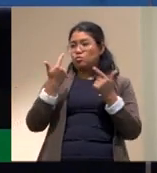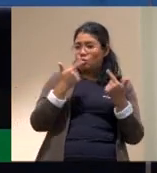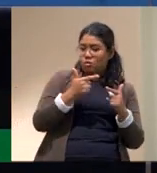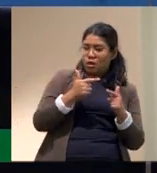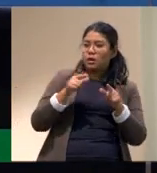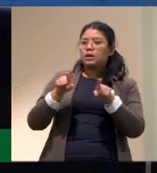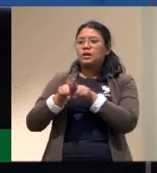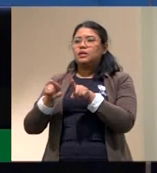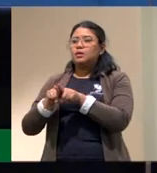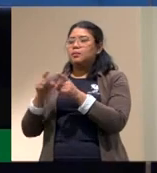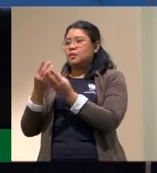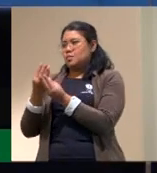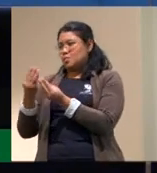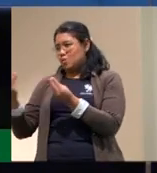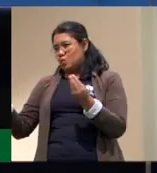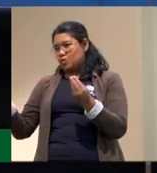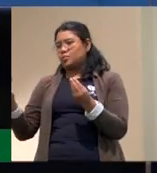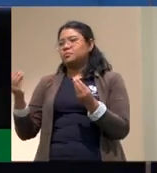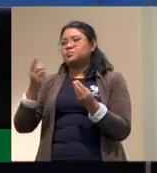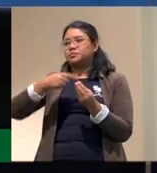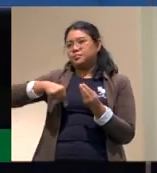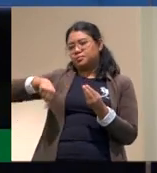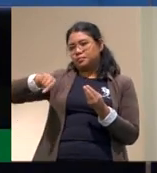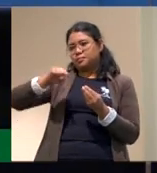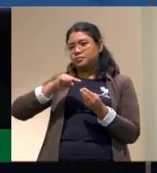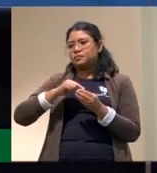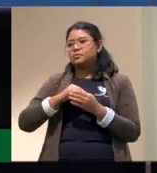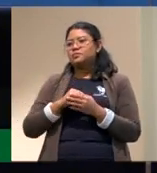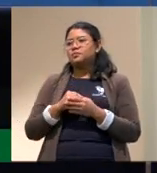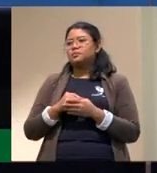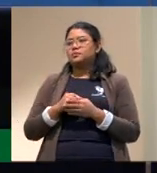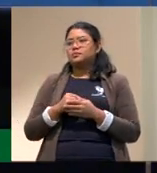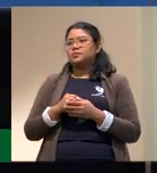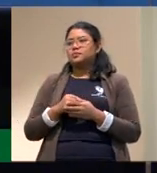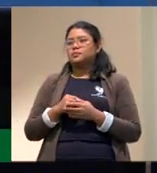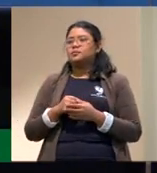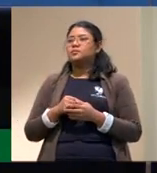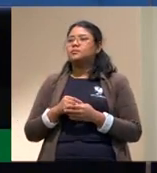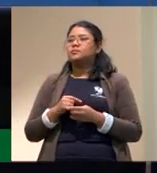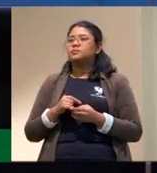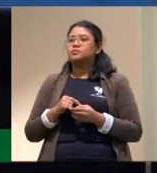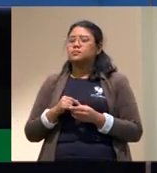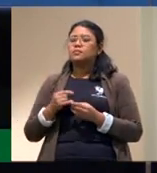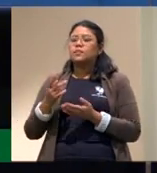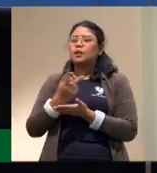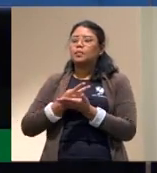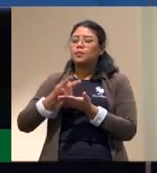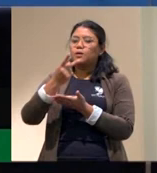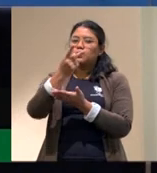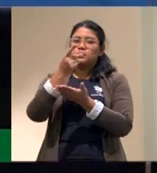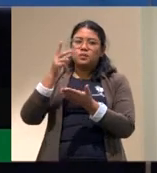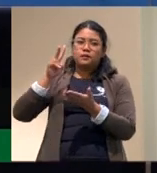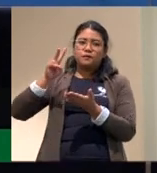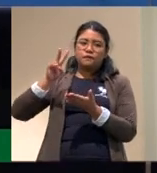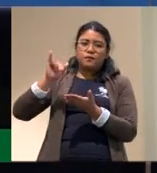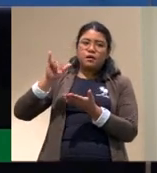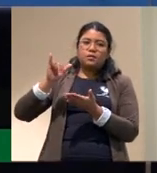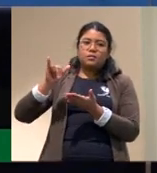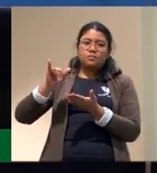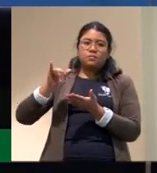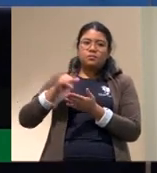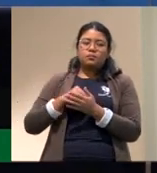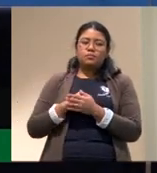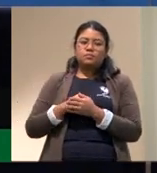partir dela, dessa forma ilustrativa, talvez, da poesia do Malaguzzi, é que a gente vai alcançando a